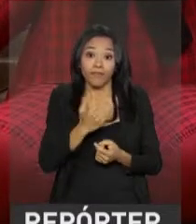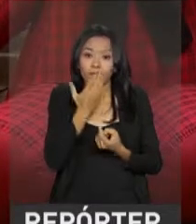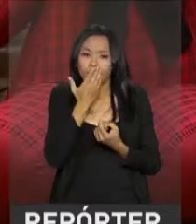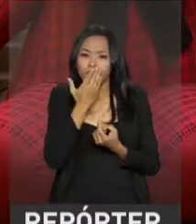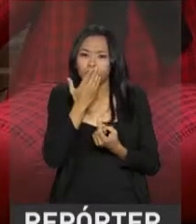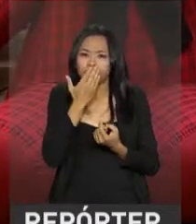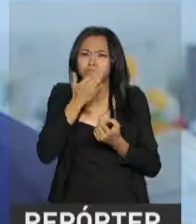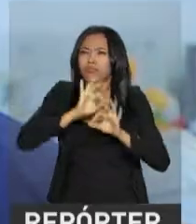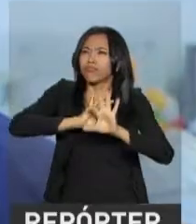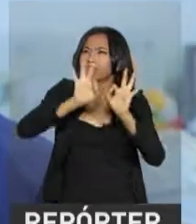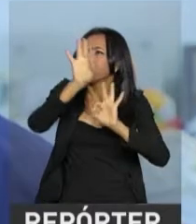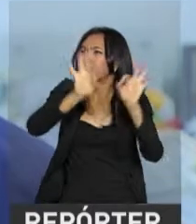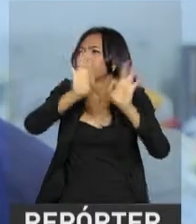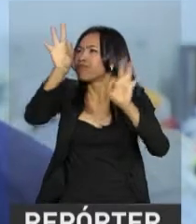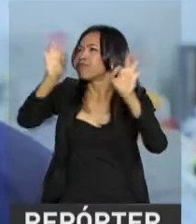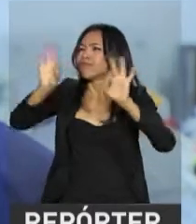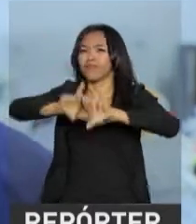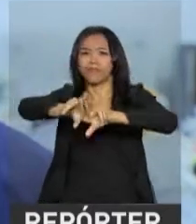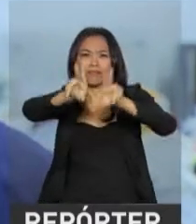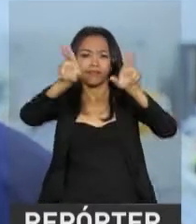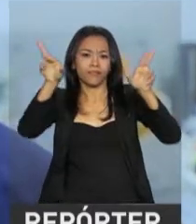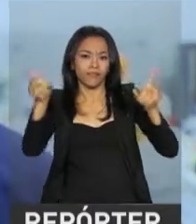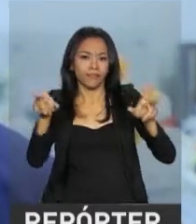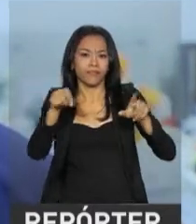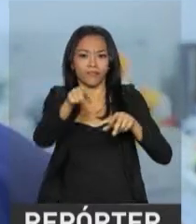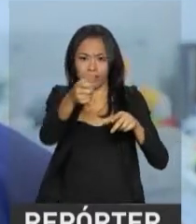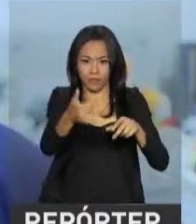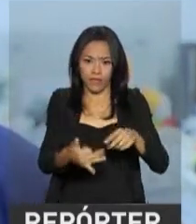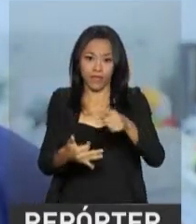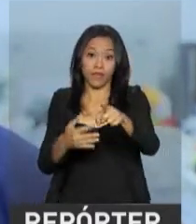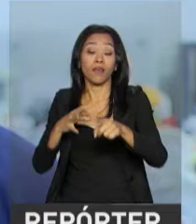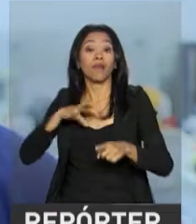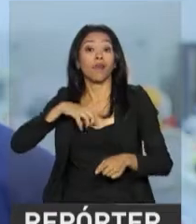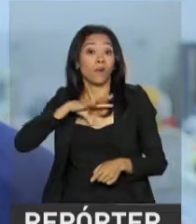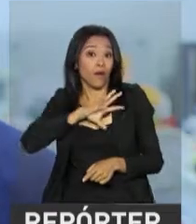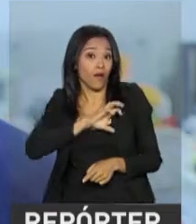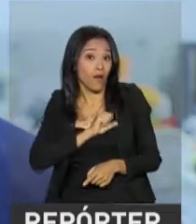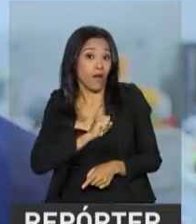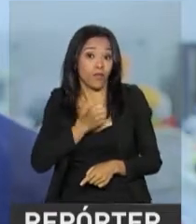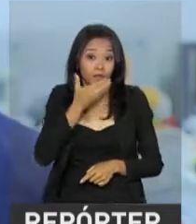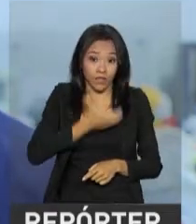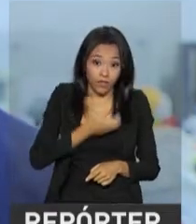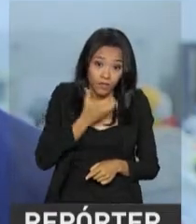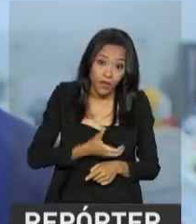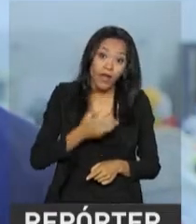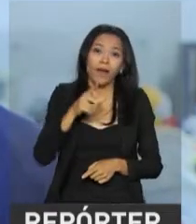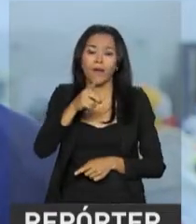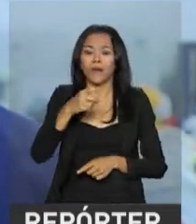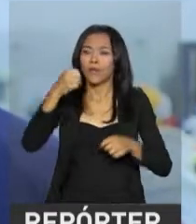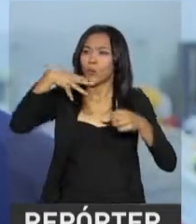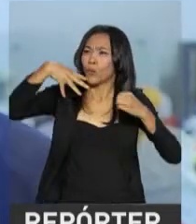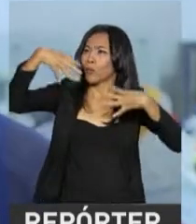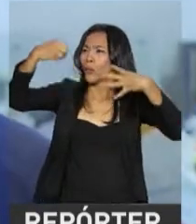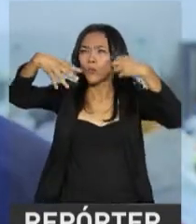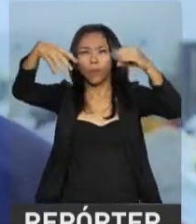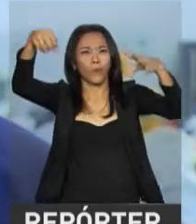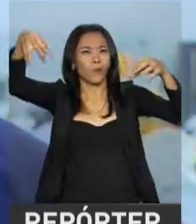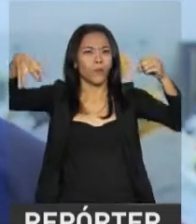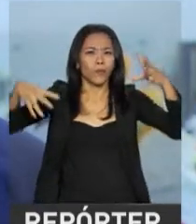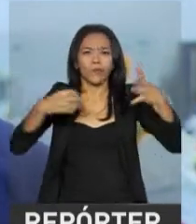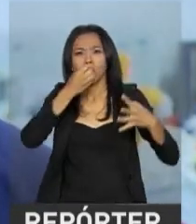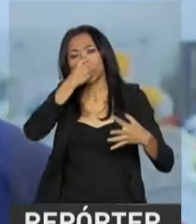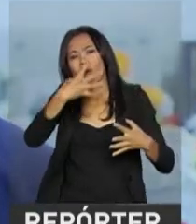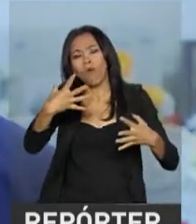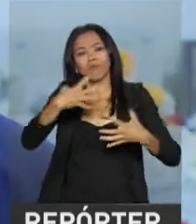convite às compras. Eu amo Natal, acho que a decoração, essa iluminação toda, remete a algo muito